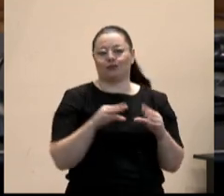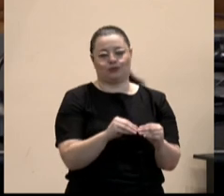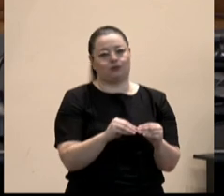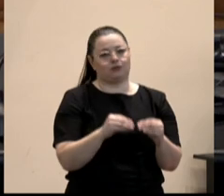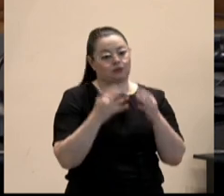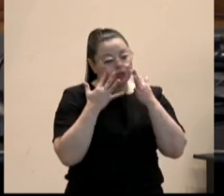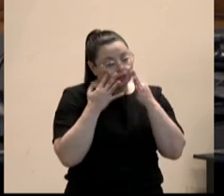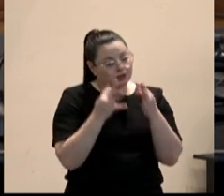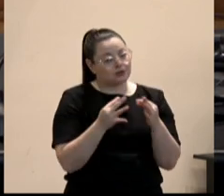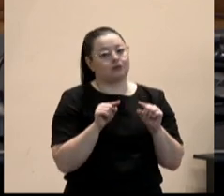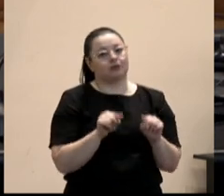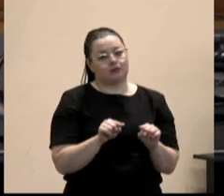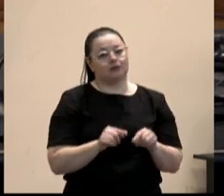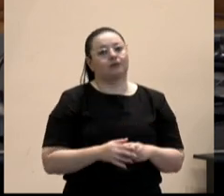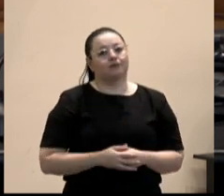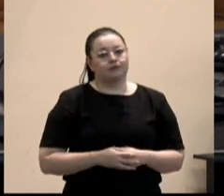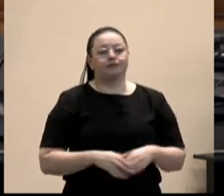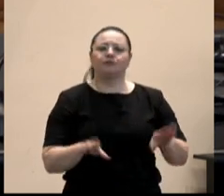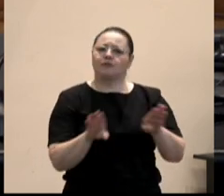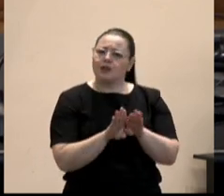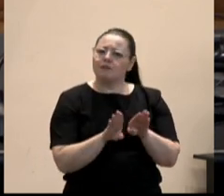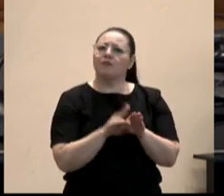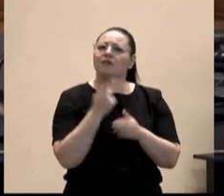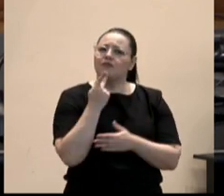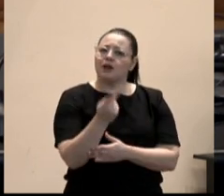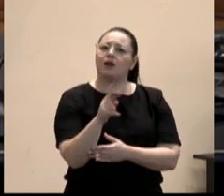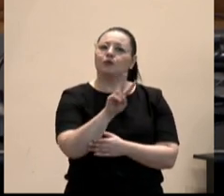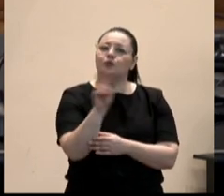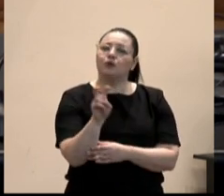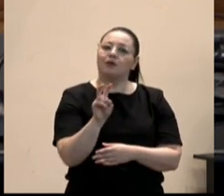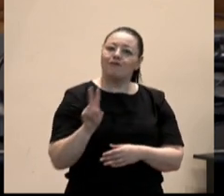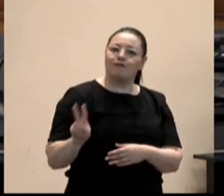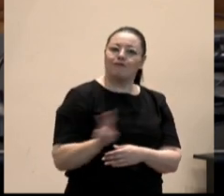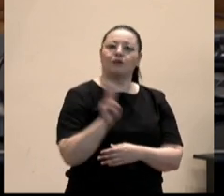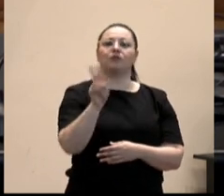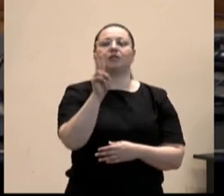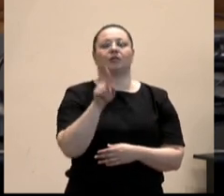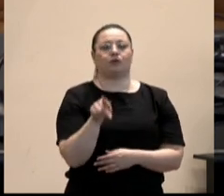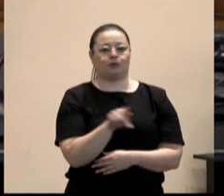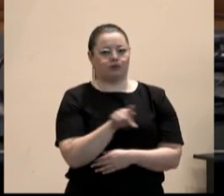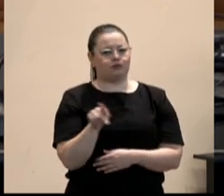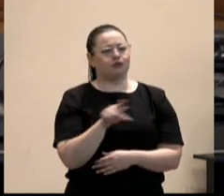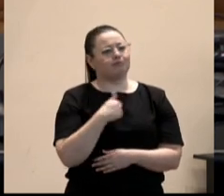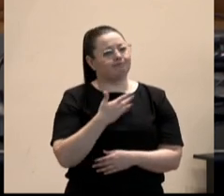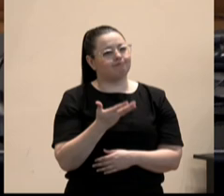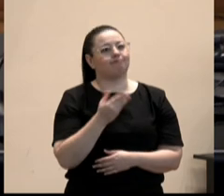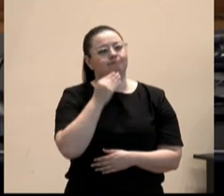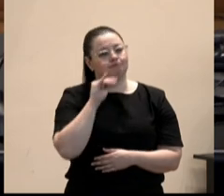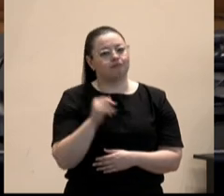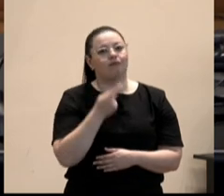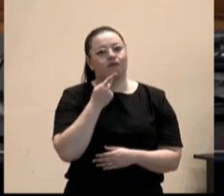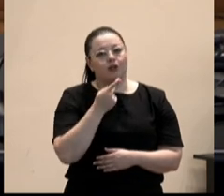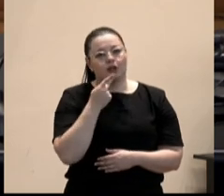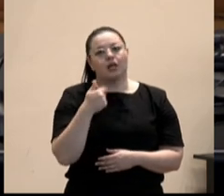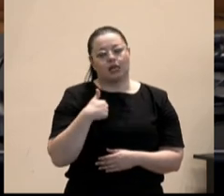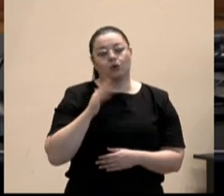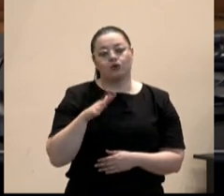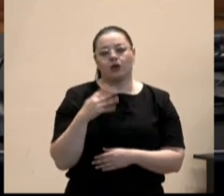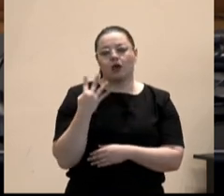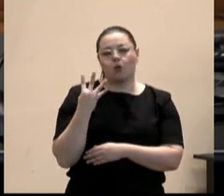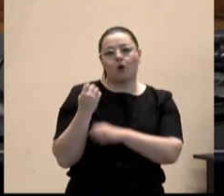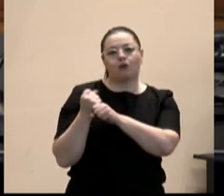disso. E falar de valorização dos professores, nesses meus 4 mandatos como